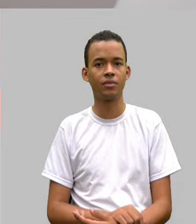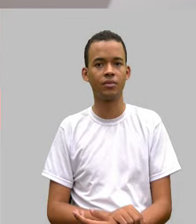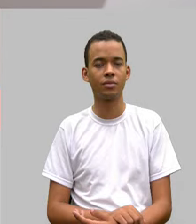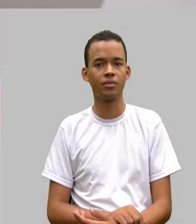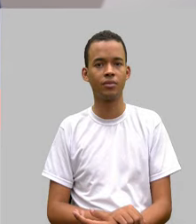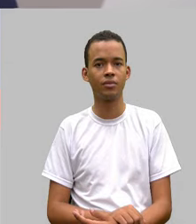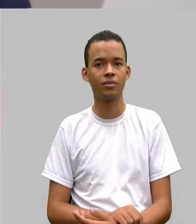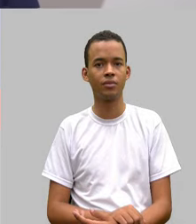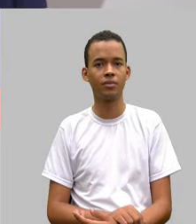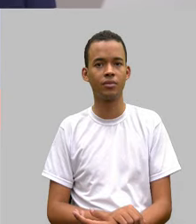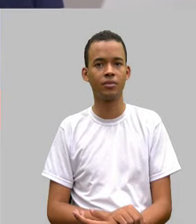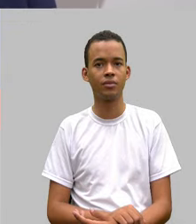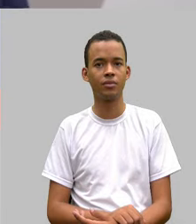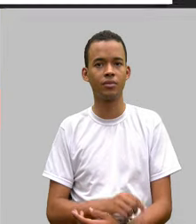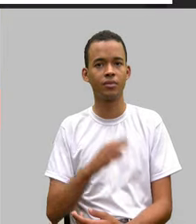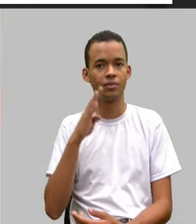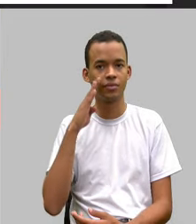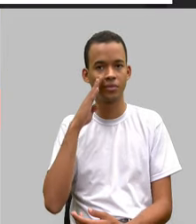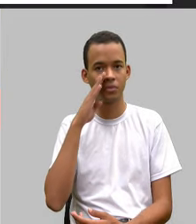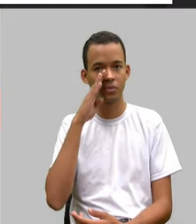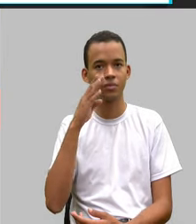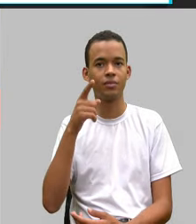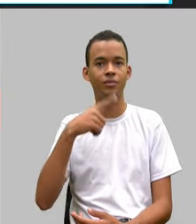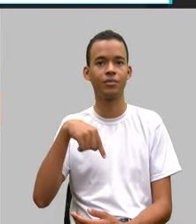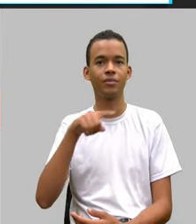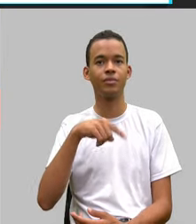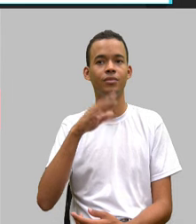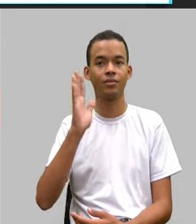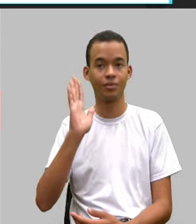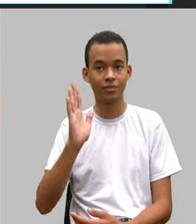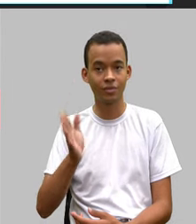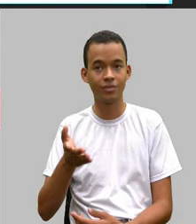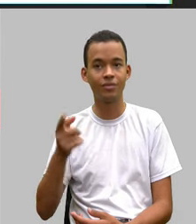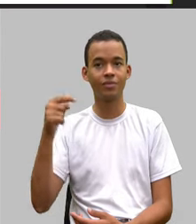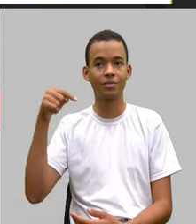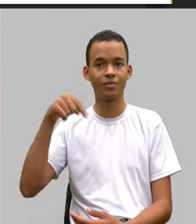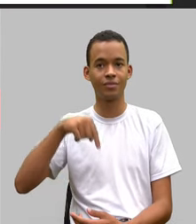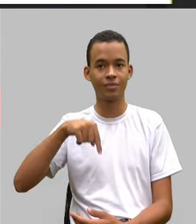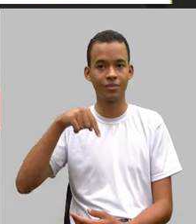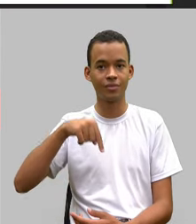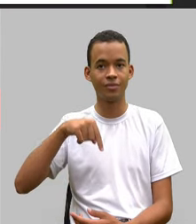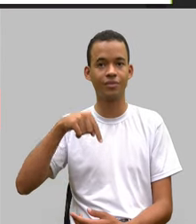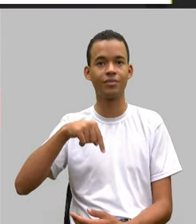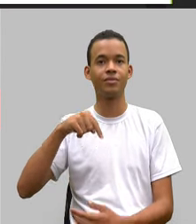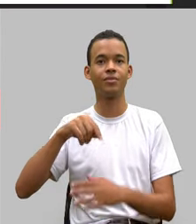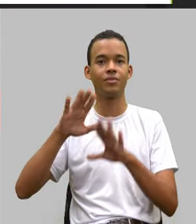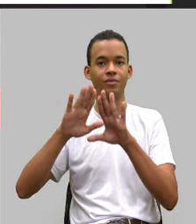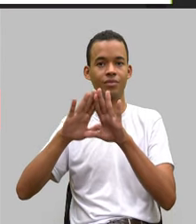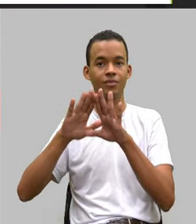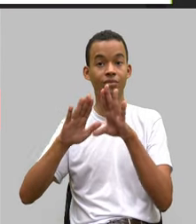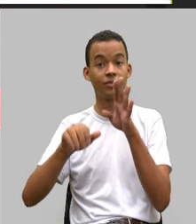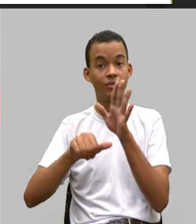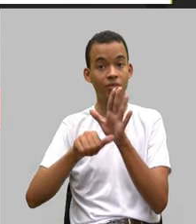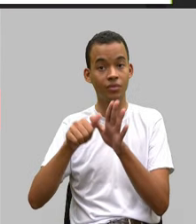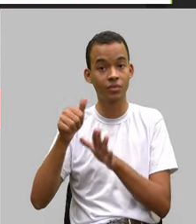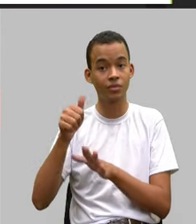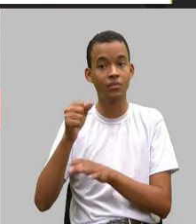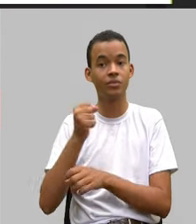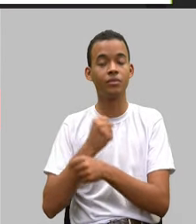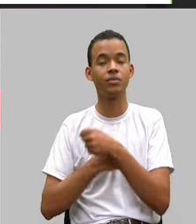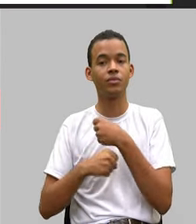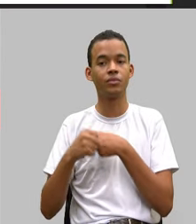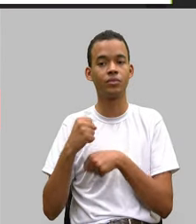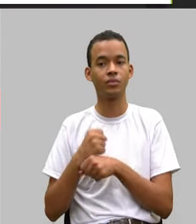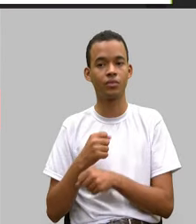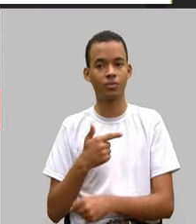obia a gente já vem nessa casa há muito tempo a gente vem nessa casa a primeira vez em 2017 para tentar